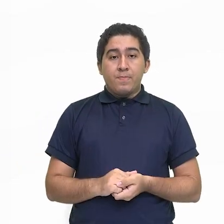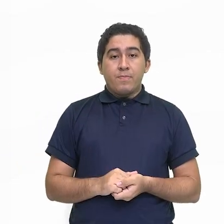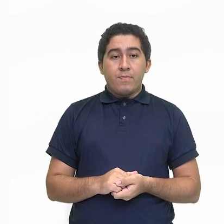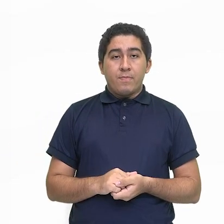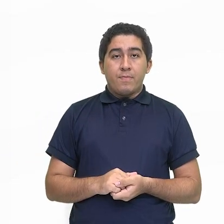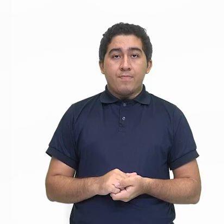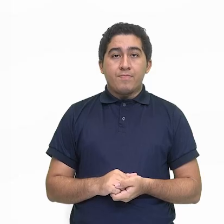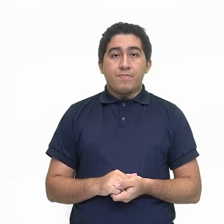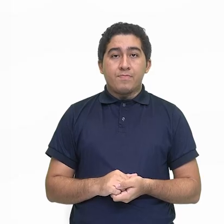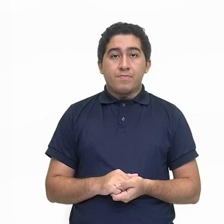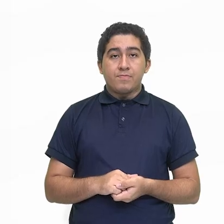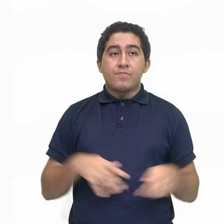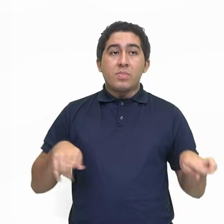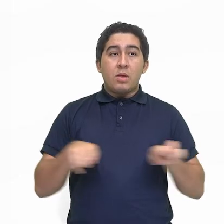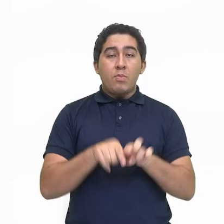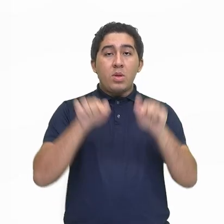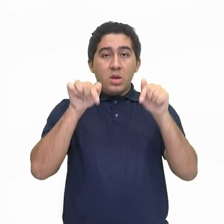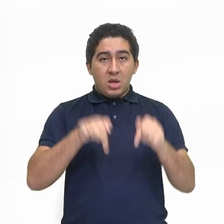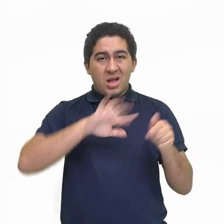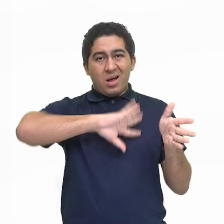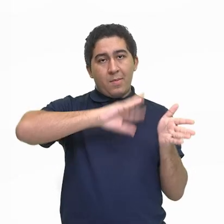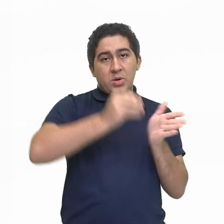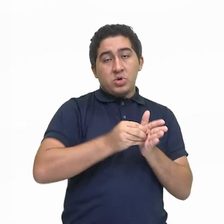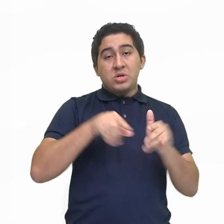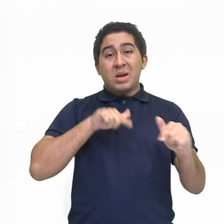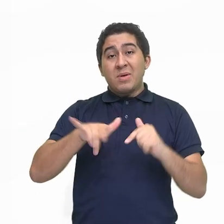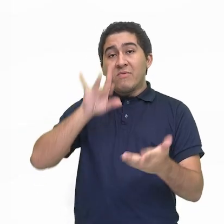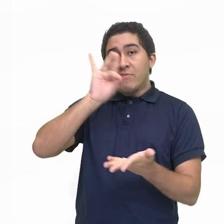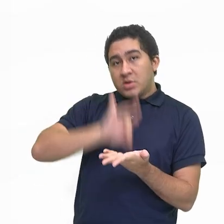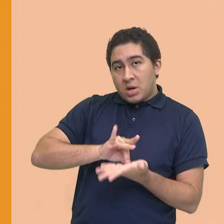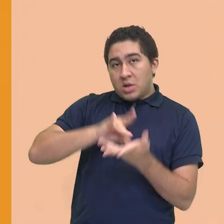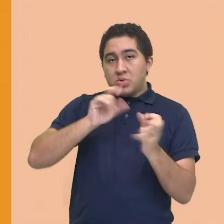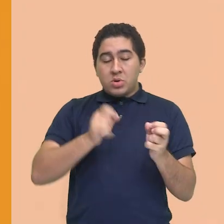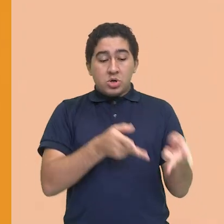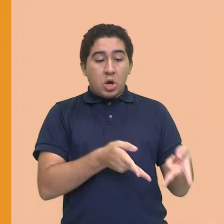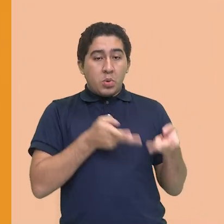aqui na Amazônia, quem de fato trabalhava na exploração